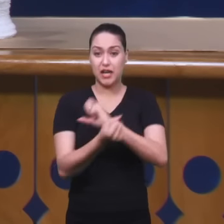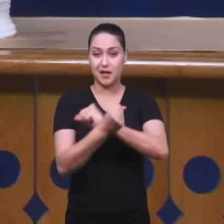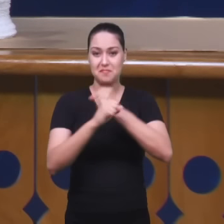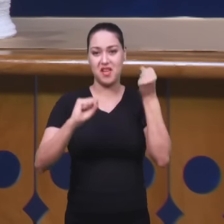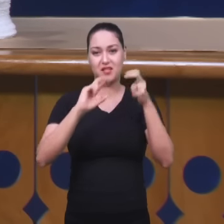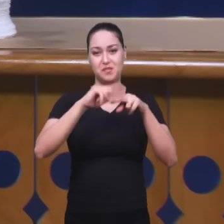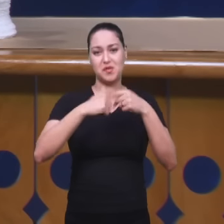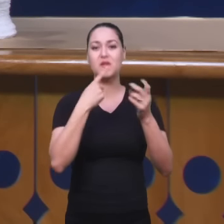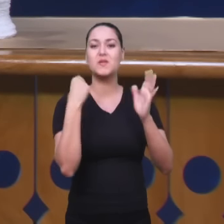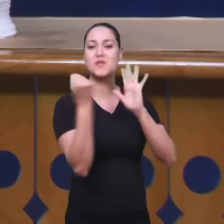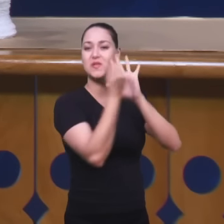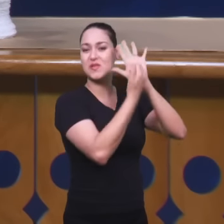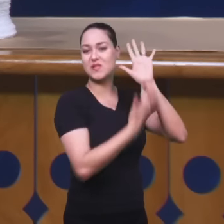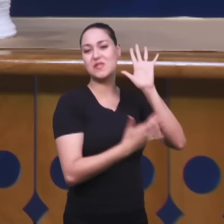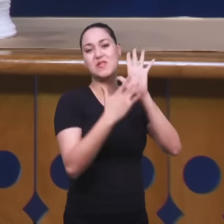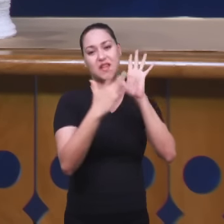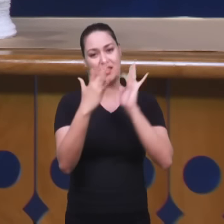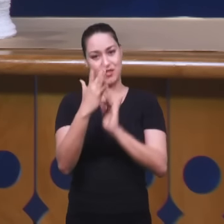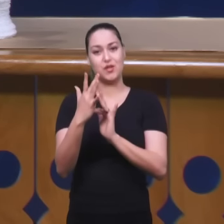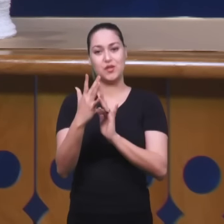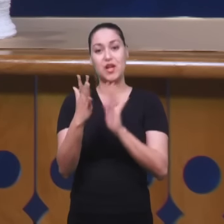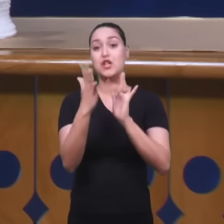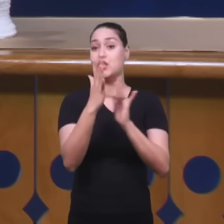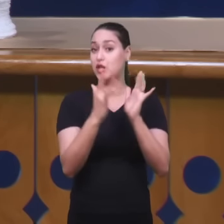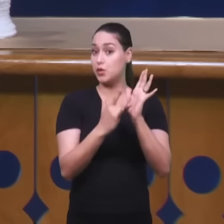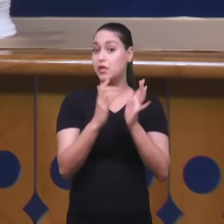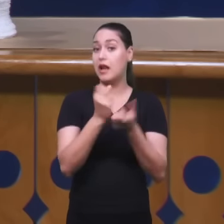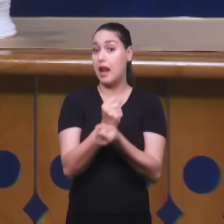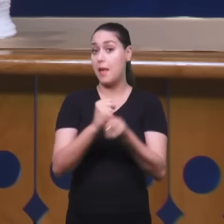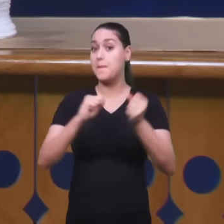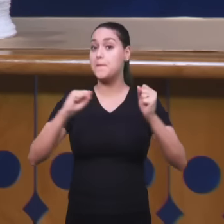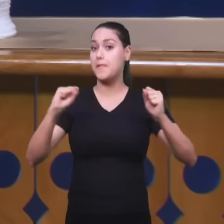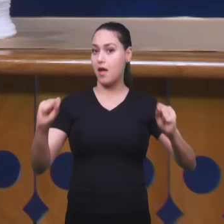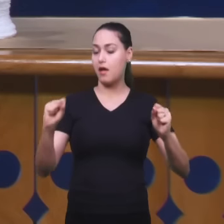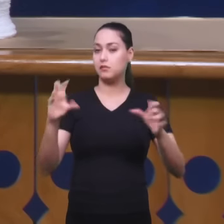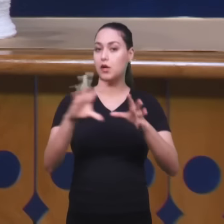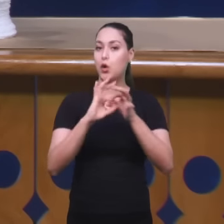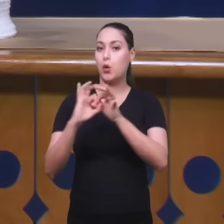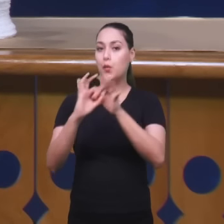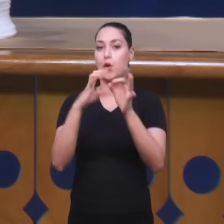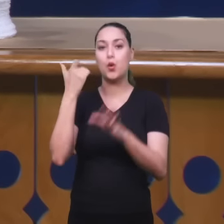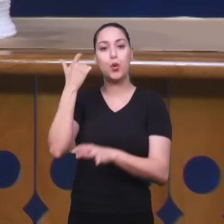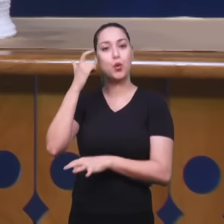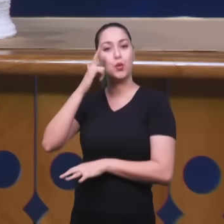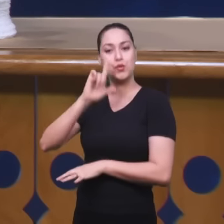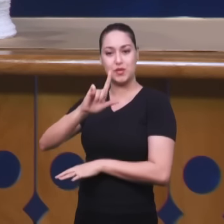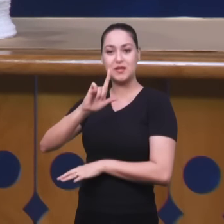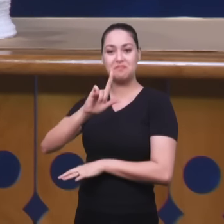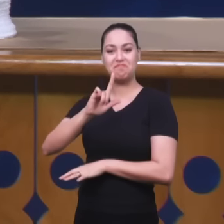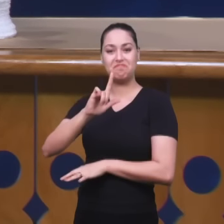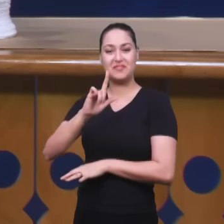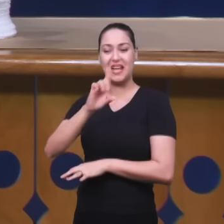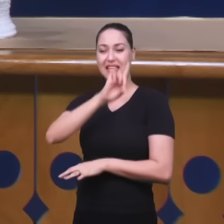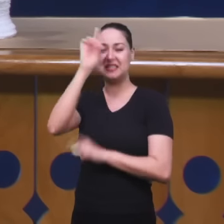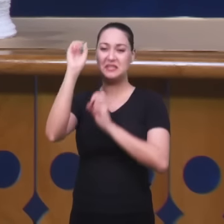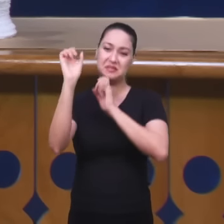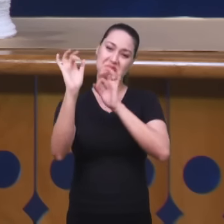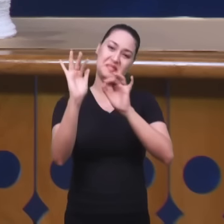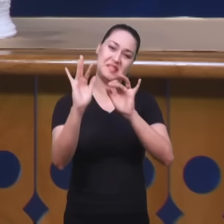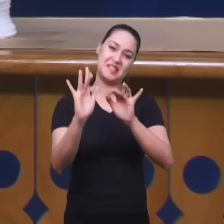É aquele que liberta O homem Que tira a alma Da prisão E nos faz Ter comunhão Com ele Que Deus Nos abençoe